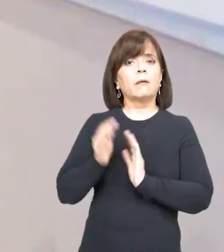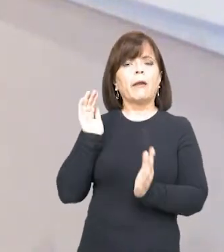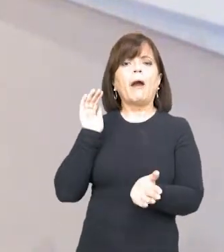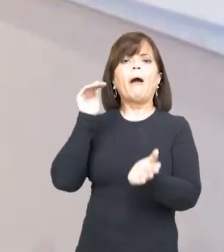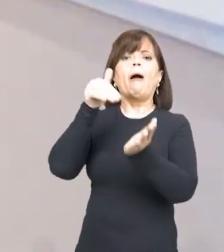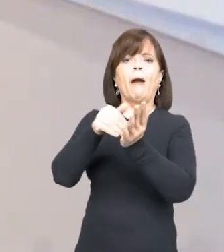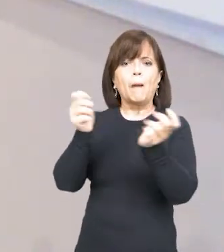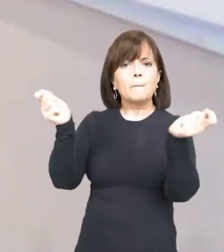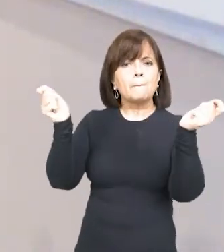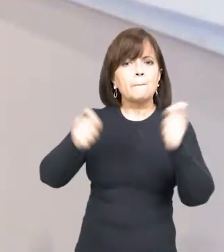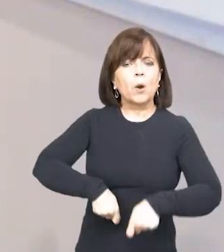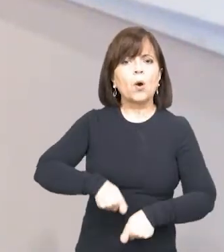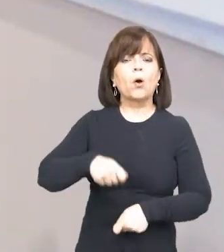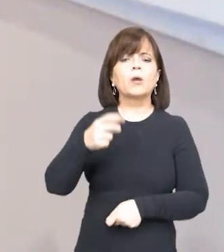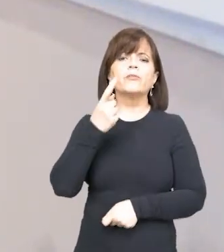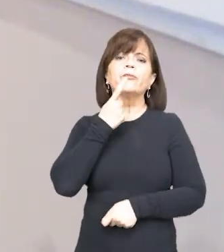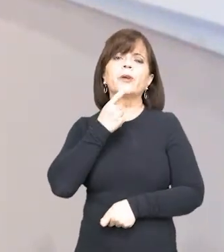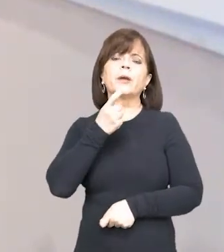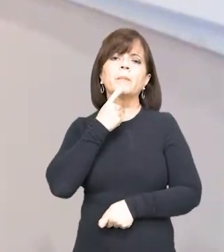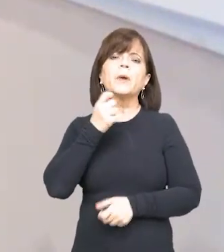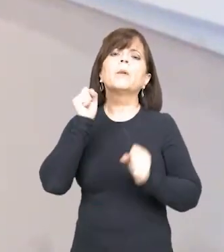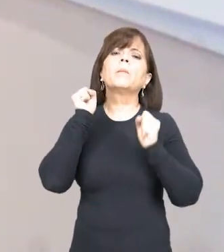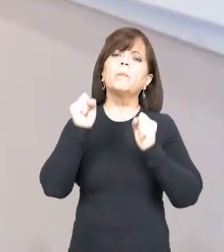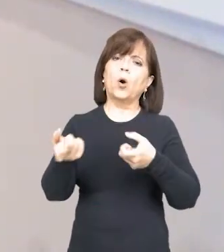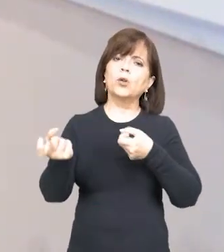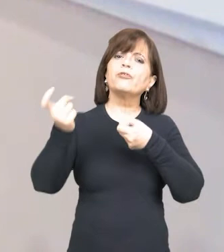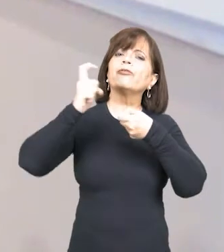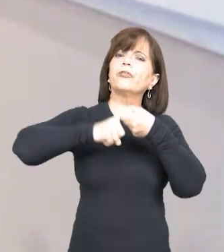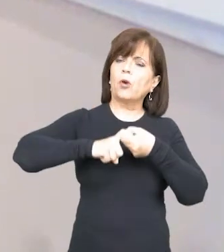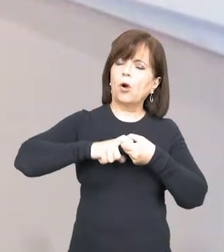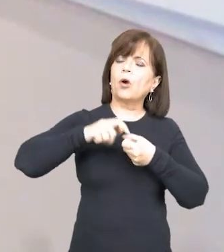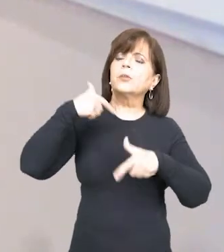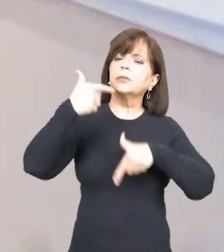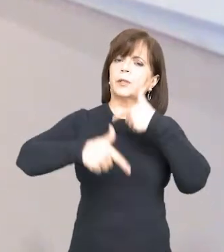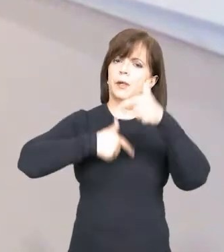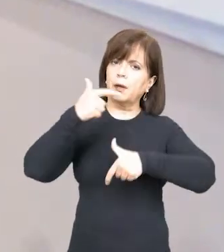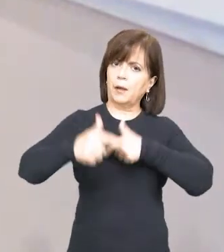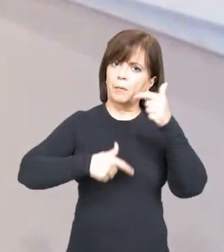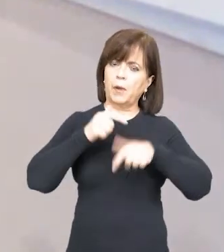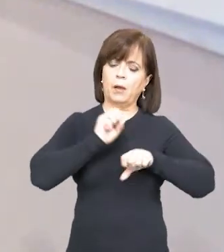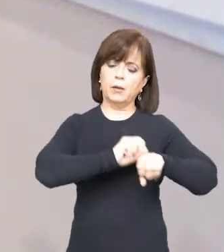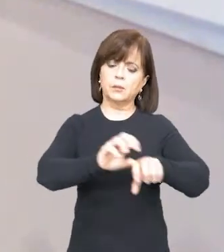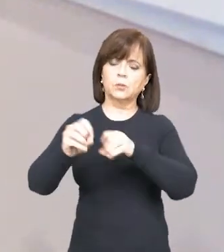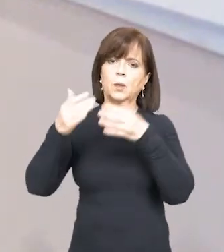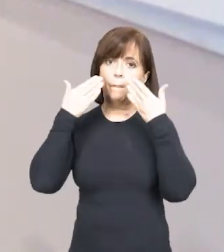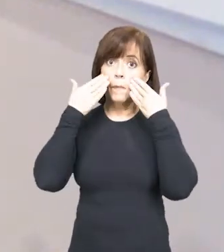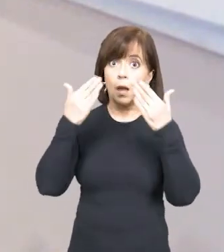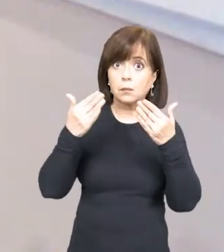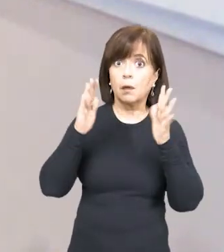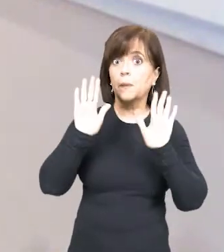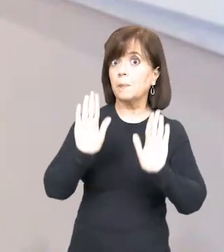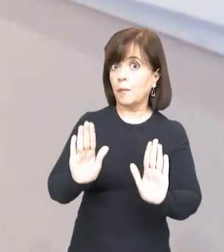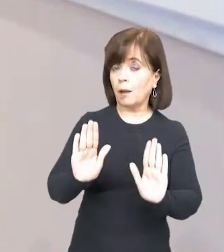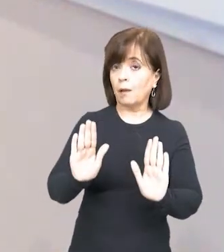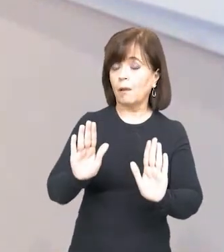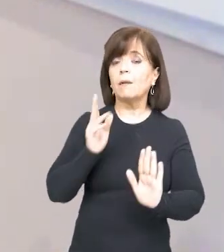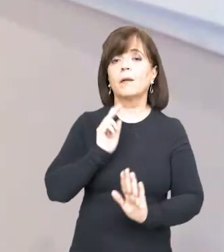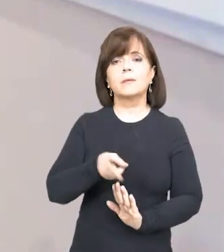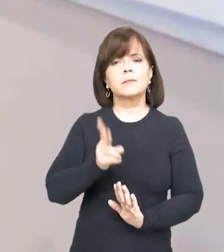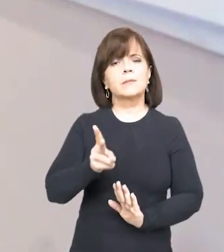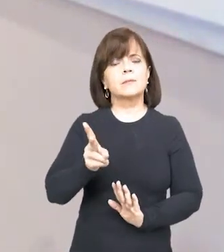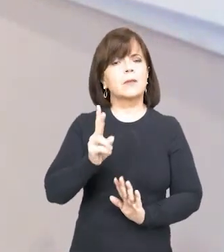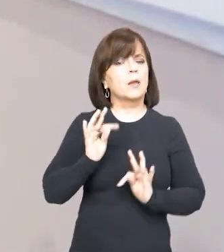bandeira vermelha sejam realizadas atividades educacionais presenciais. É claro que sempre